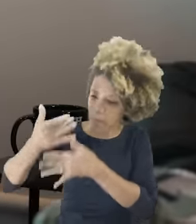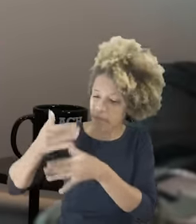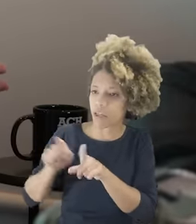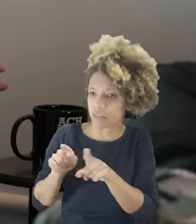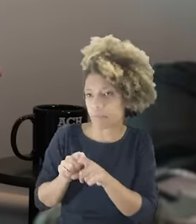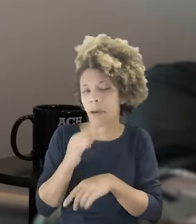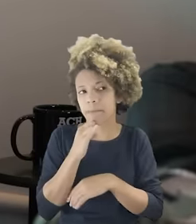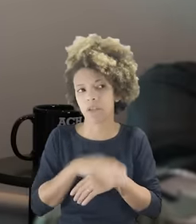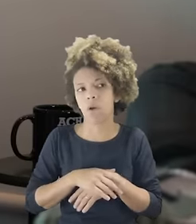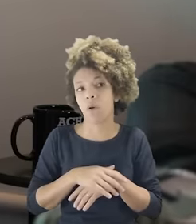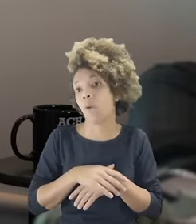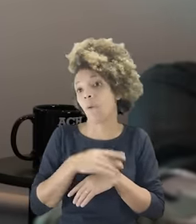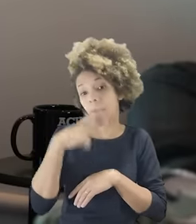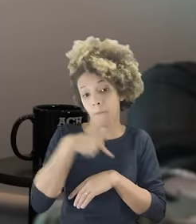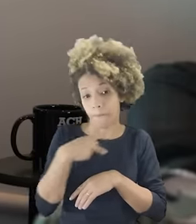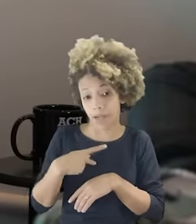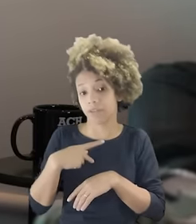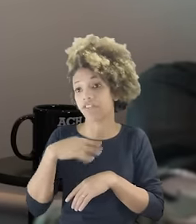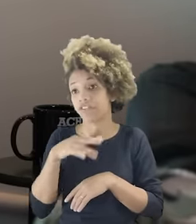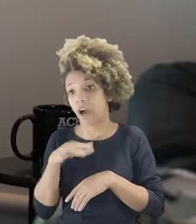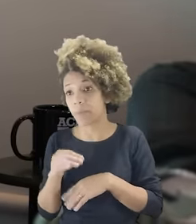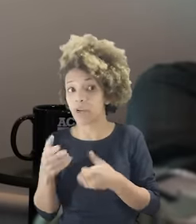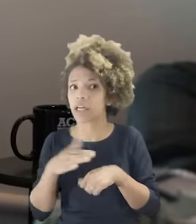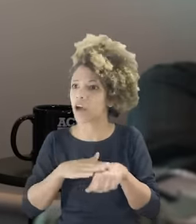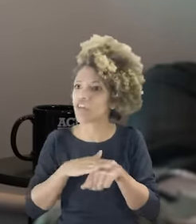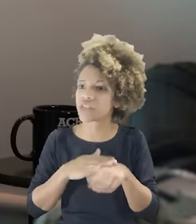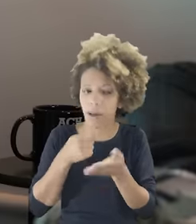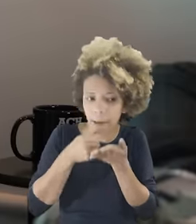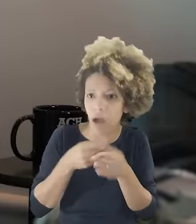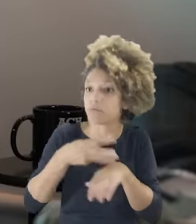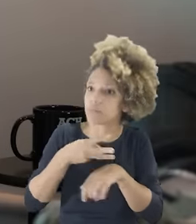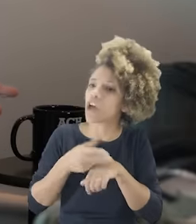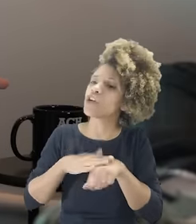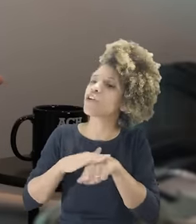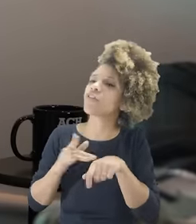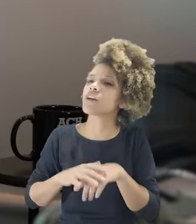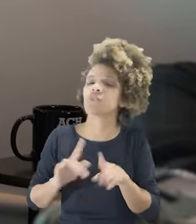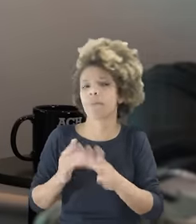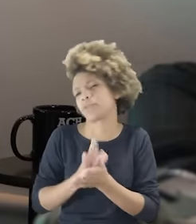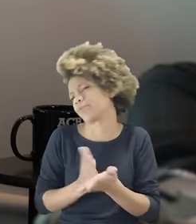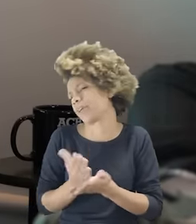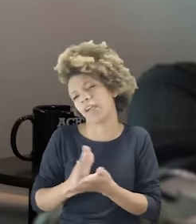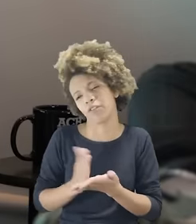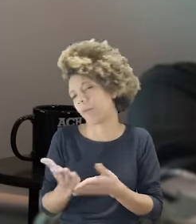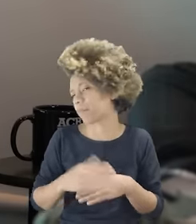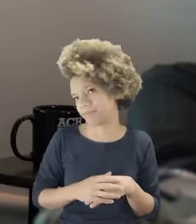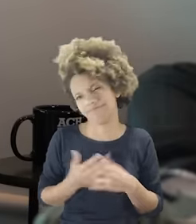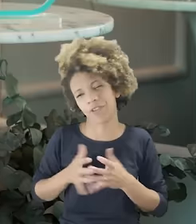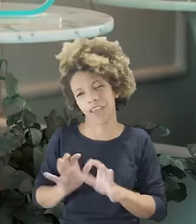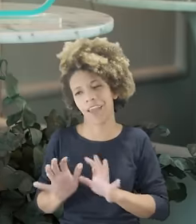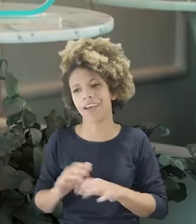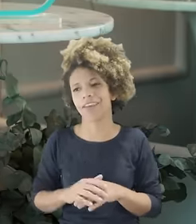comentar alguma coisa que o Padre Fábio de Melo começou a me seguir e mandou áudio ele quer trocar ideia eu converso com ele mas também não quero incomodar o cara sabe